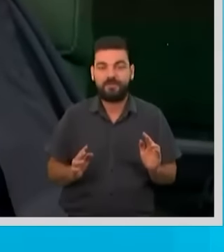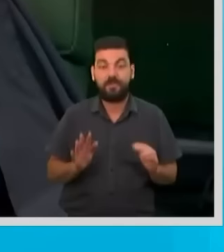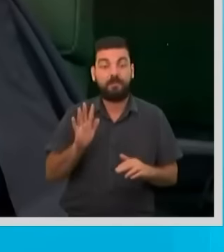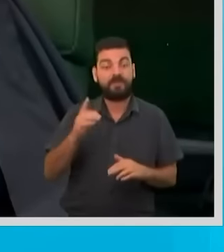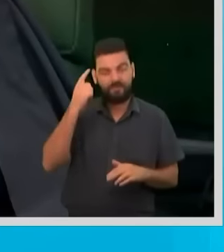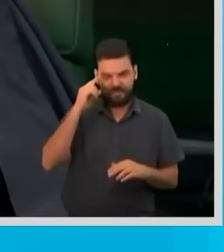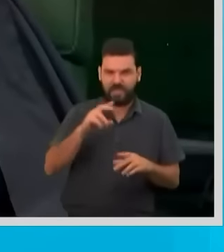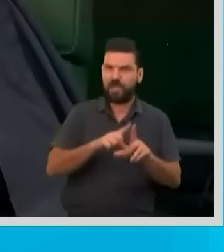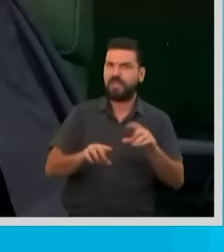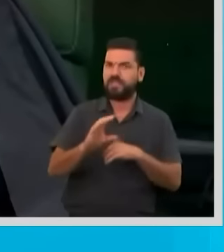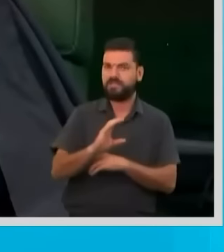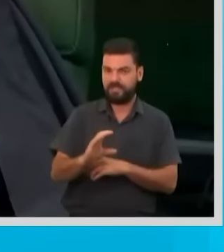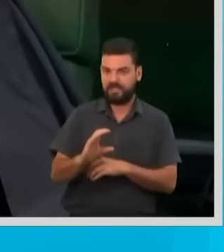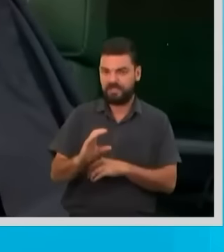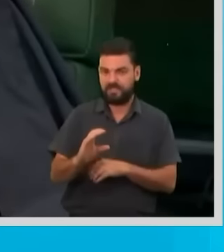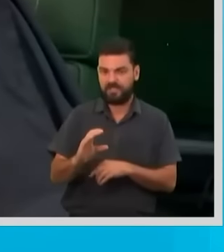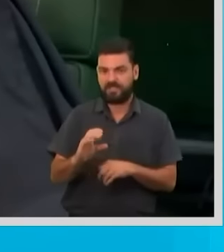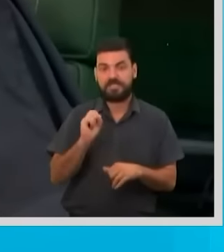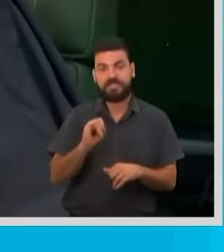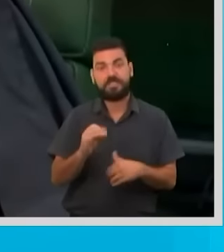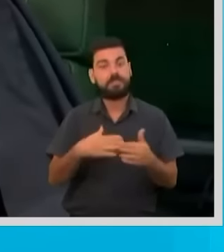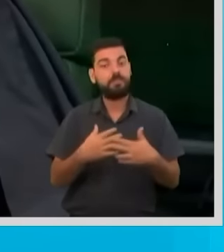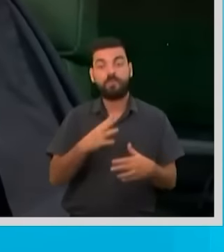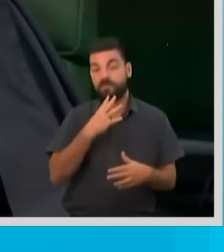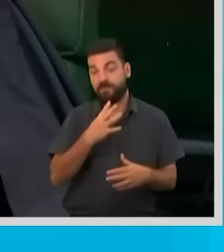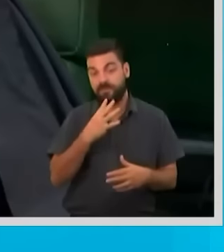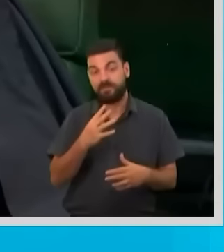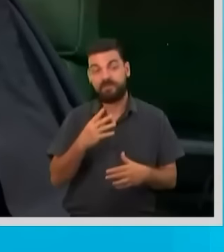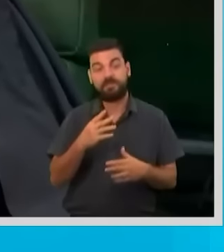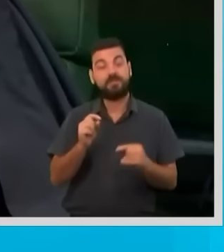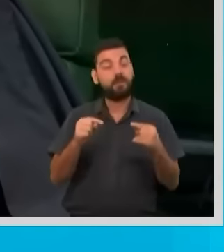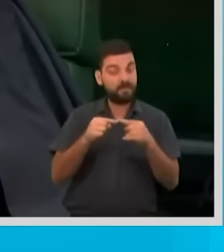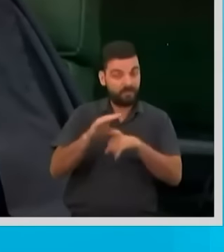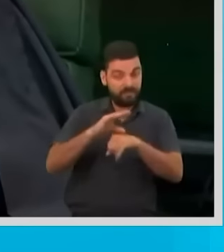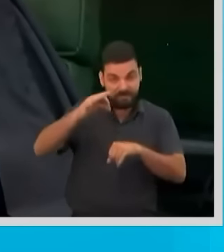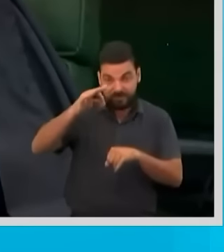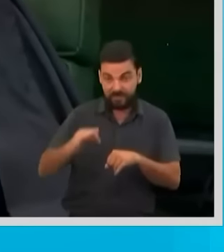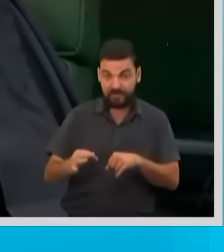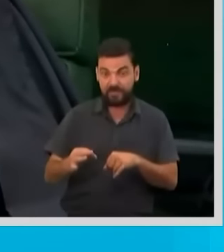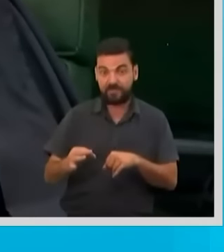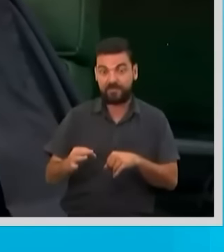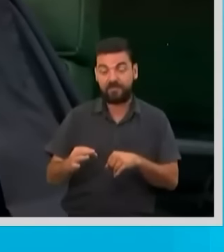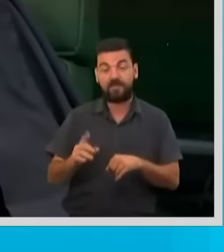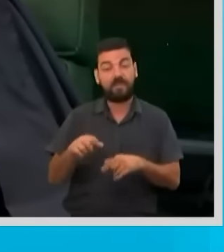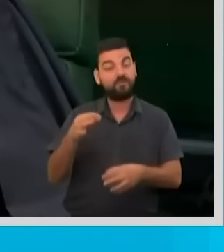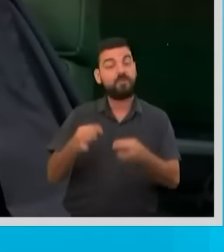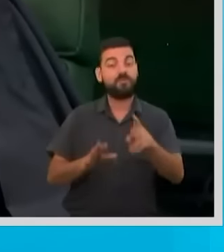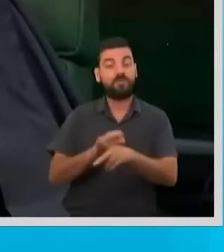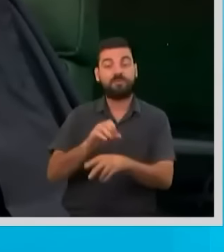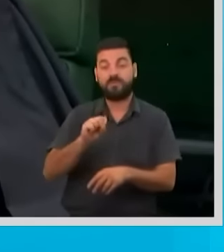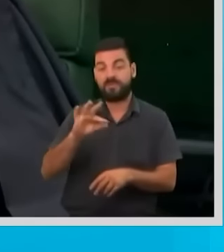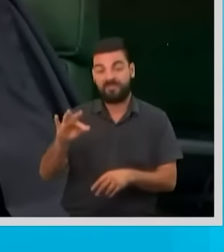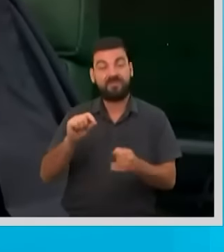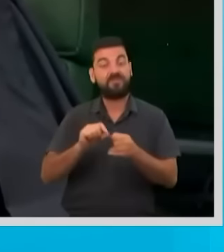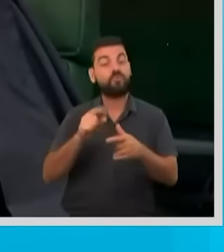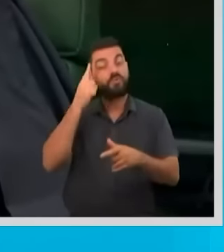momento eh é um momento de muita tensão eh como eu falei a eleição traz um pouco mais essa sensibilidade né tanto pro